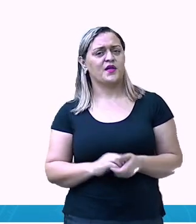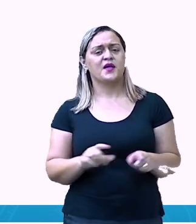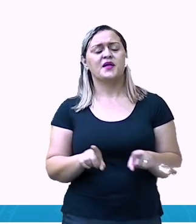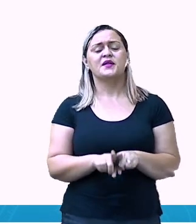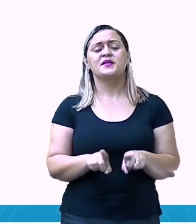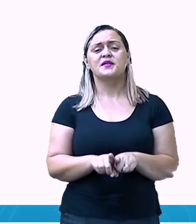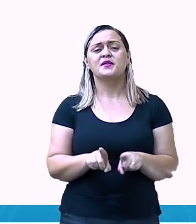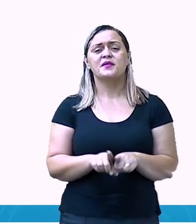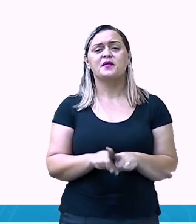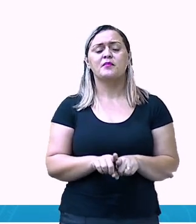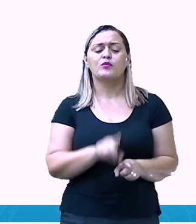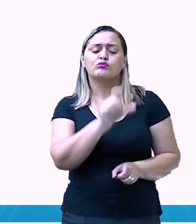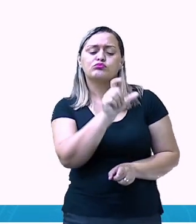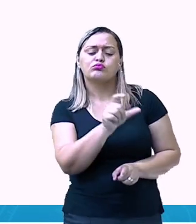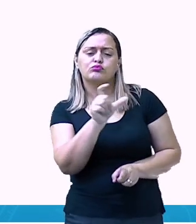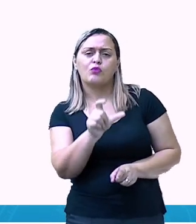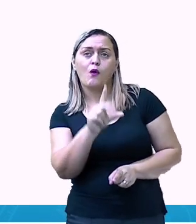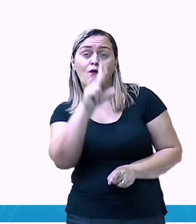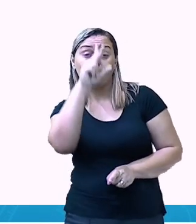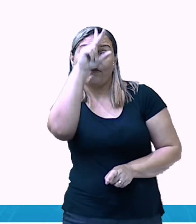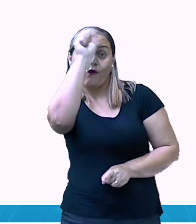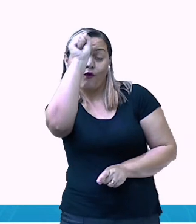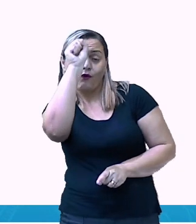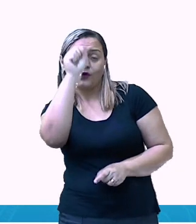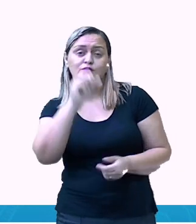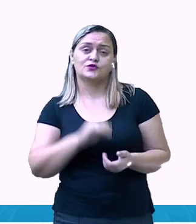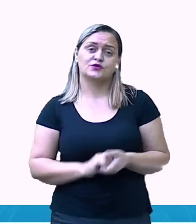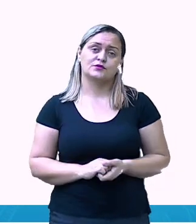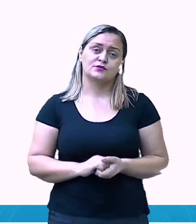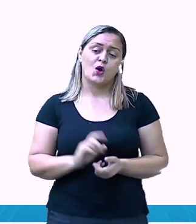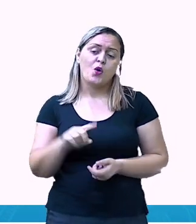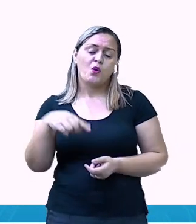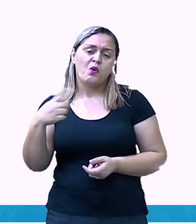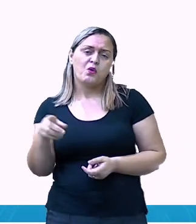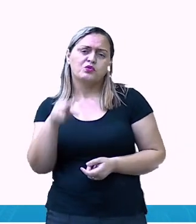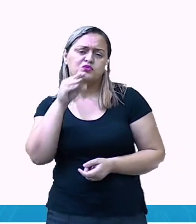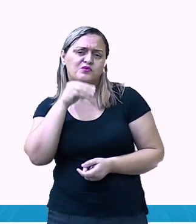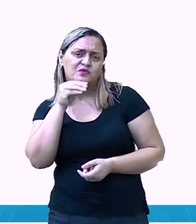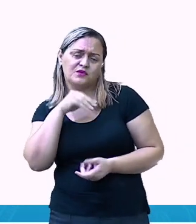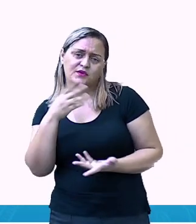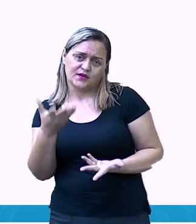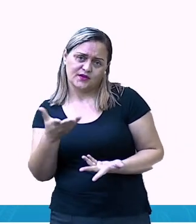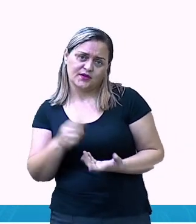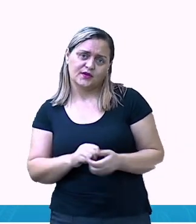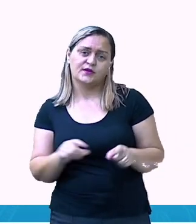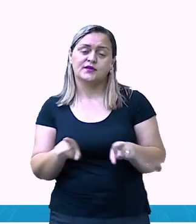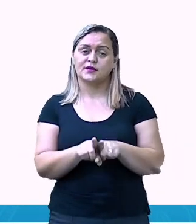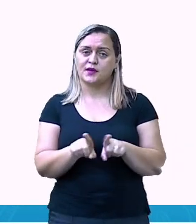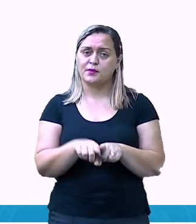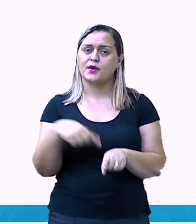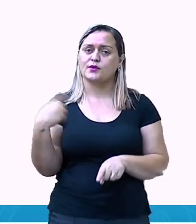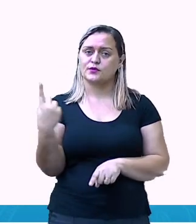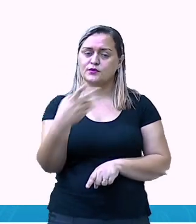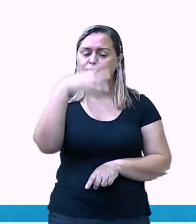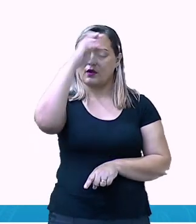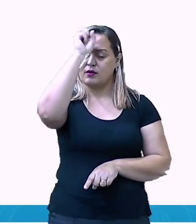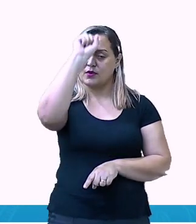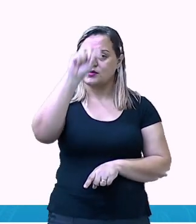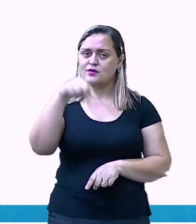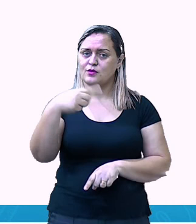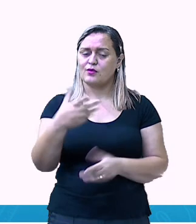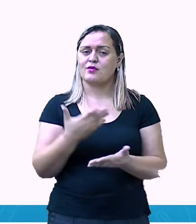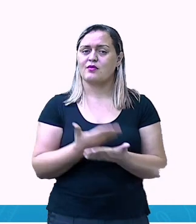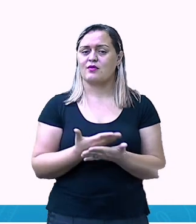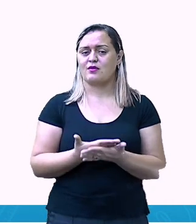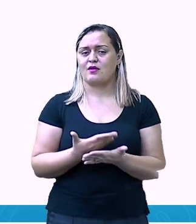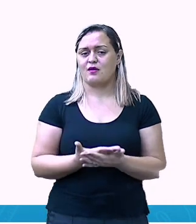da pronúncia. Tem sílabas que são mais fortes que as outras. Aí a gente vai aprender em uma outra aula. E a gente tem